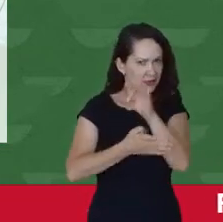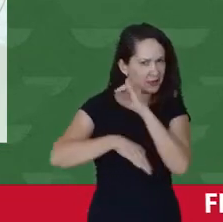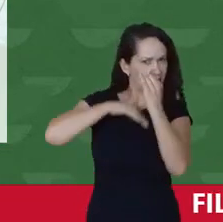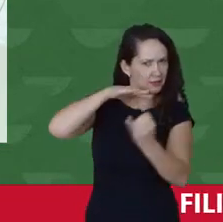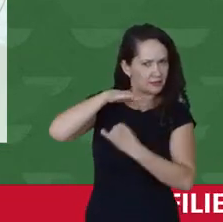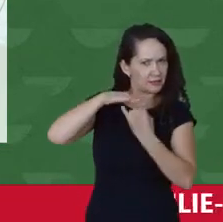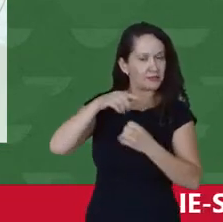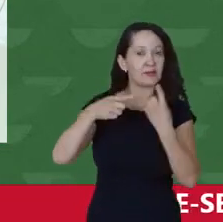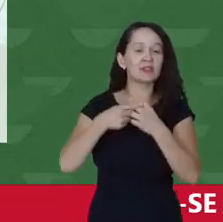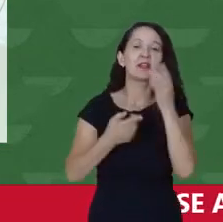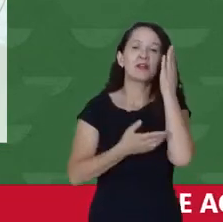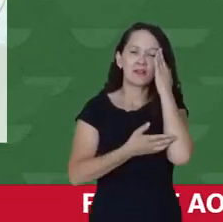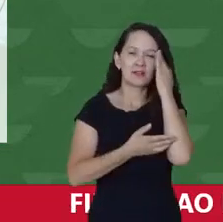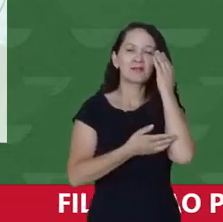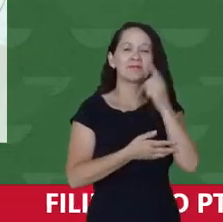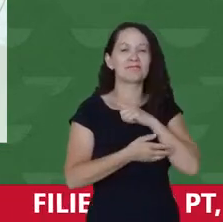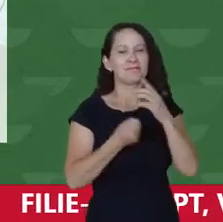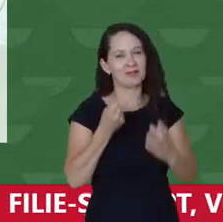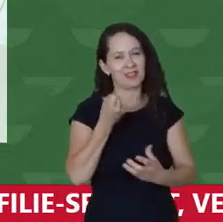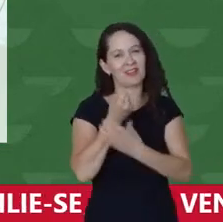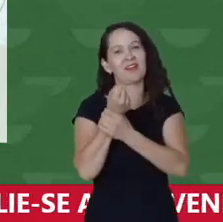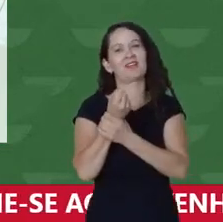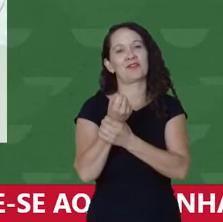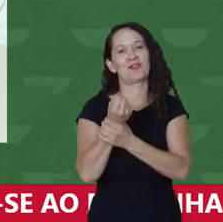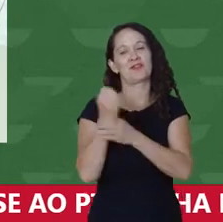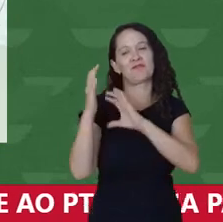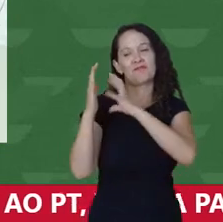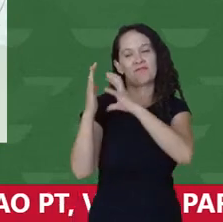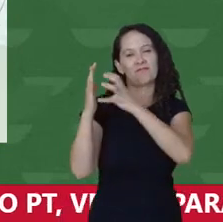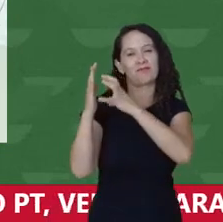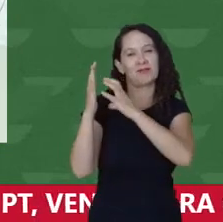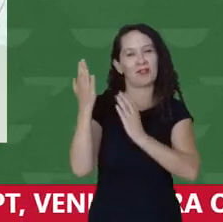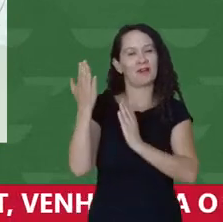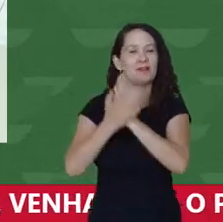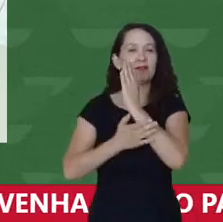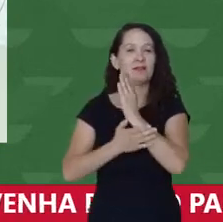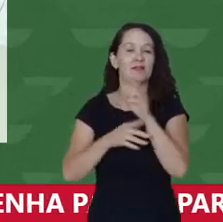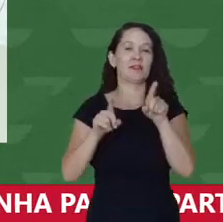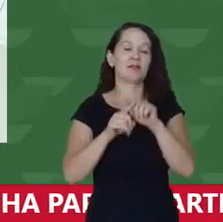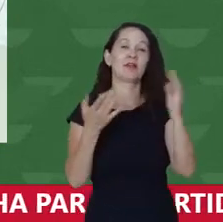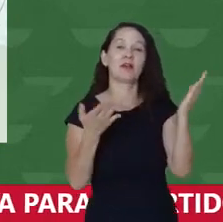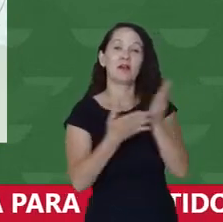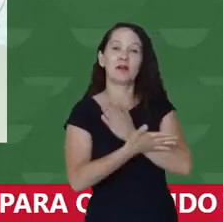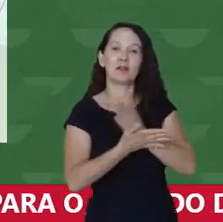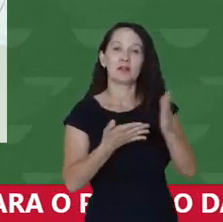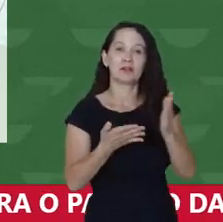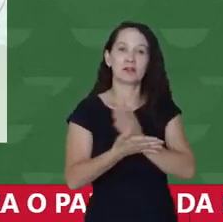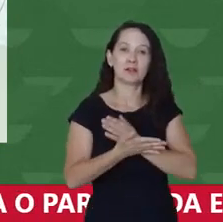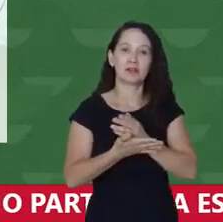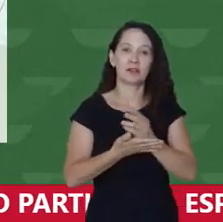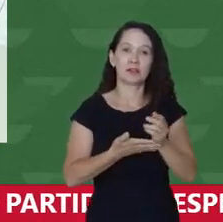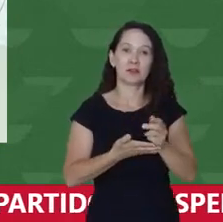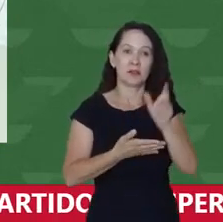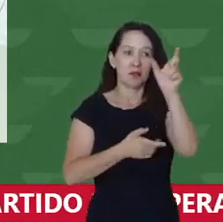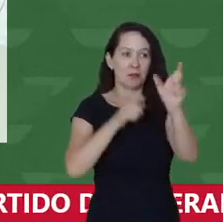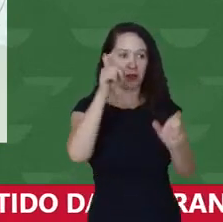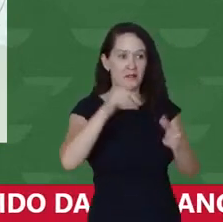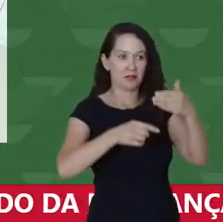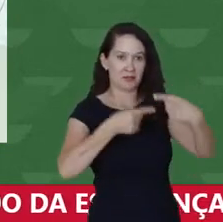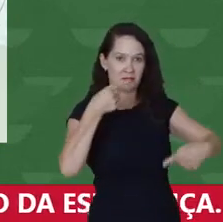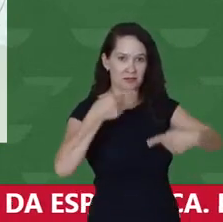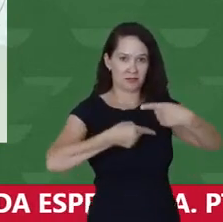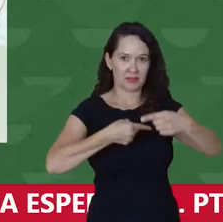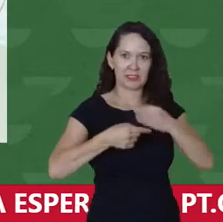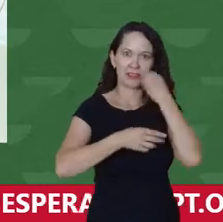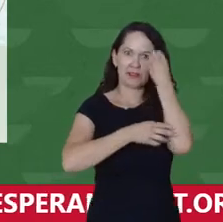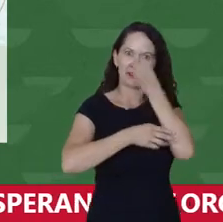né, porque sabem que tem a garantia da estabilidade. E o quanto que muitas vezes personagens da política